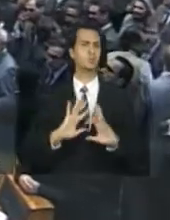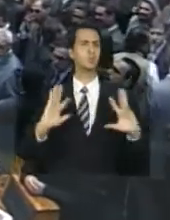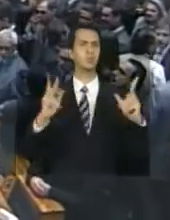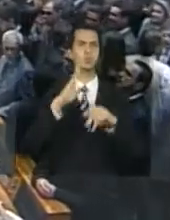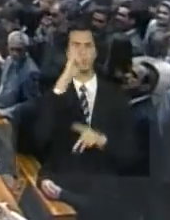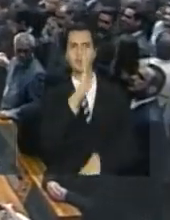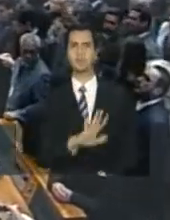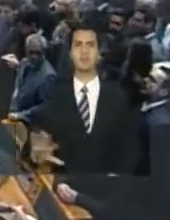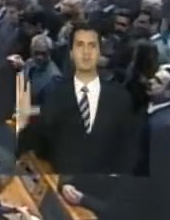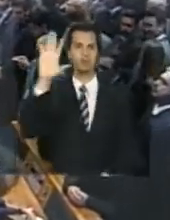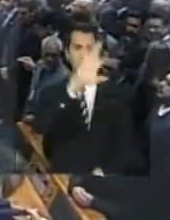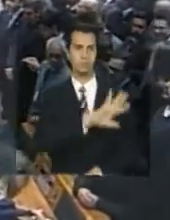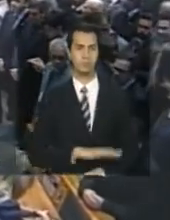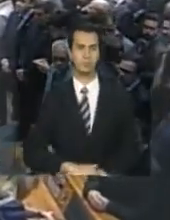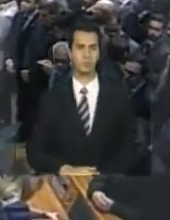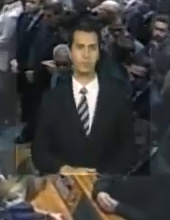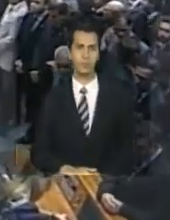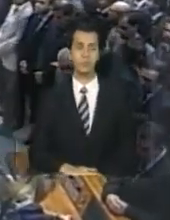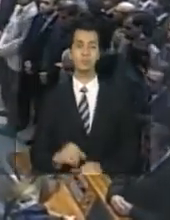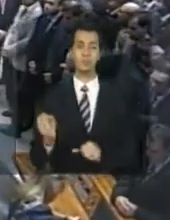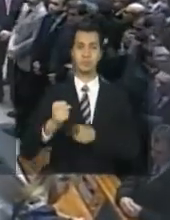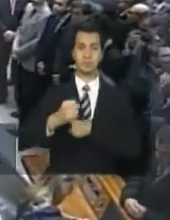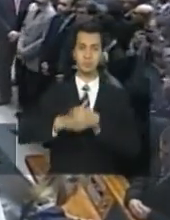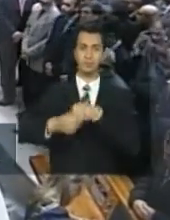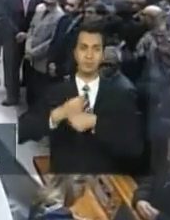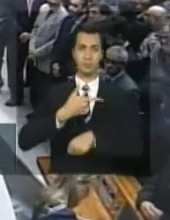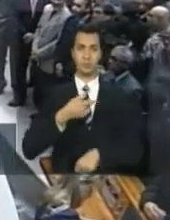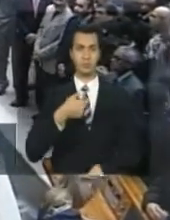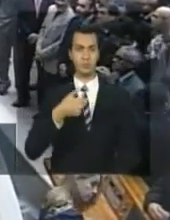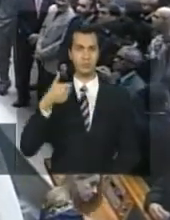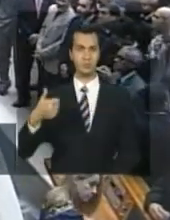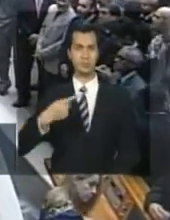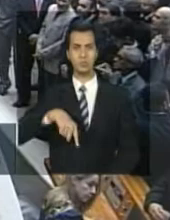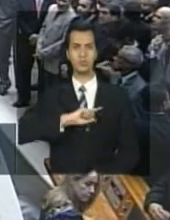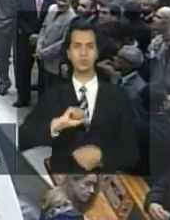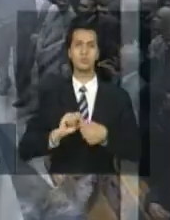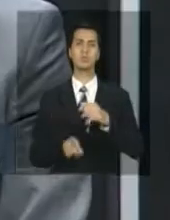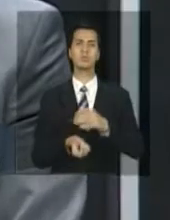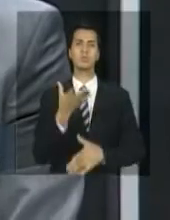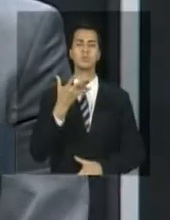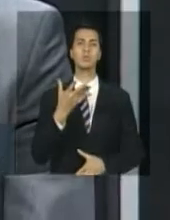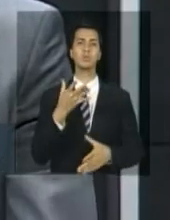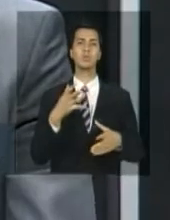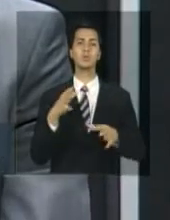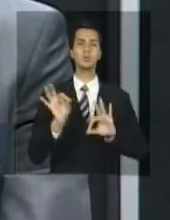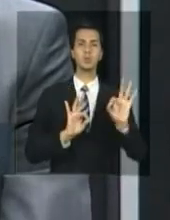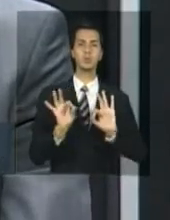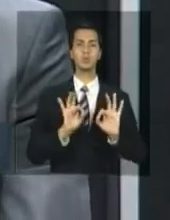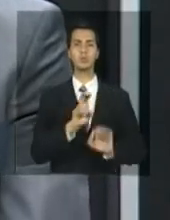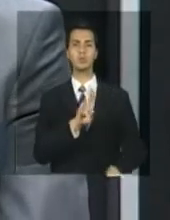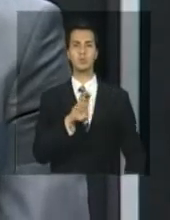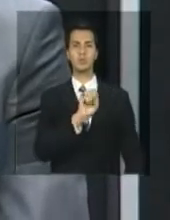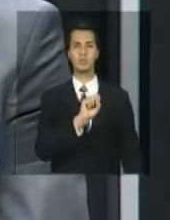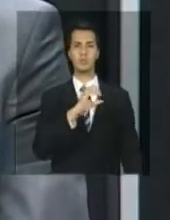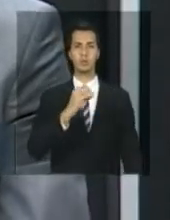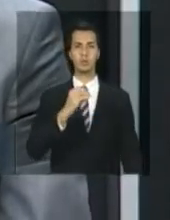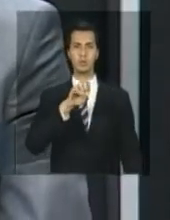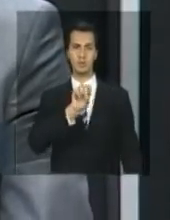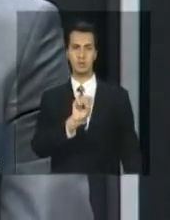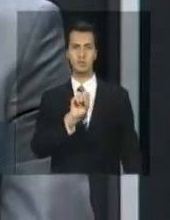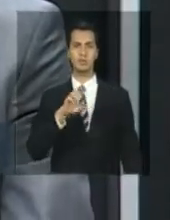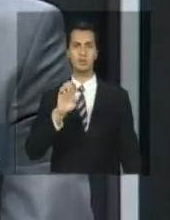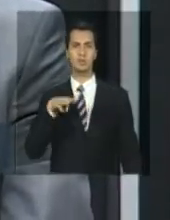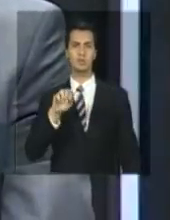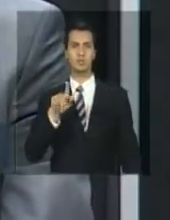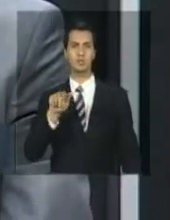começamos o programa SOS Emergências, a enfrentar o desafio de melhorar a gestão e o